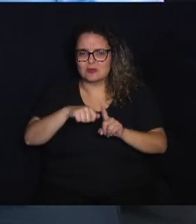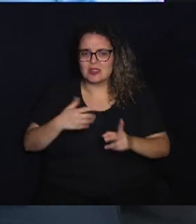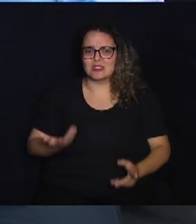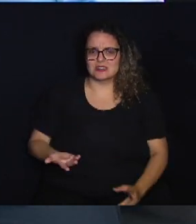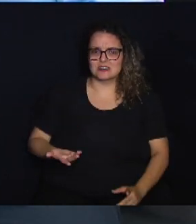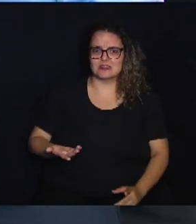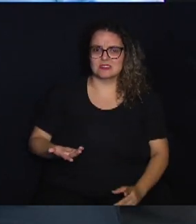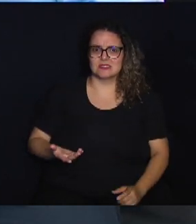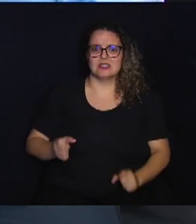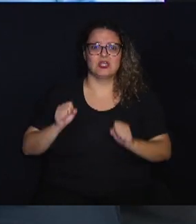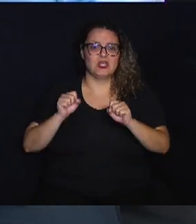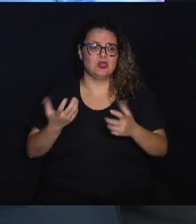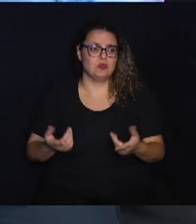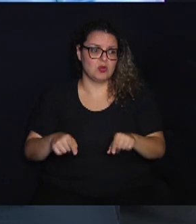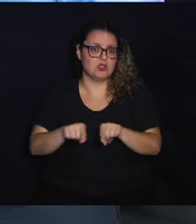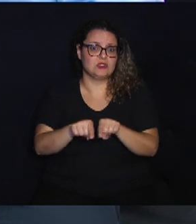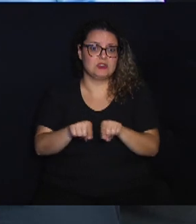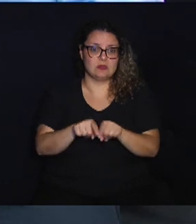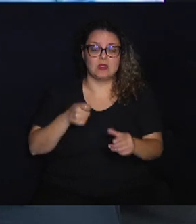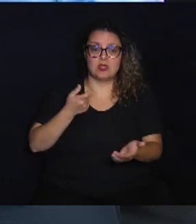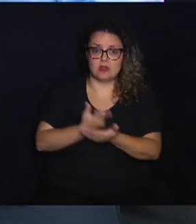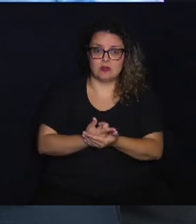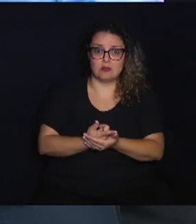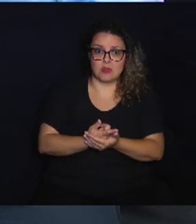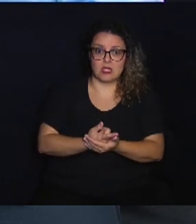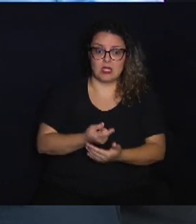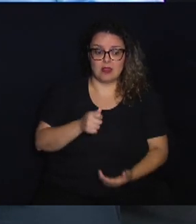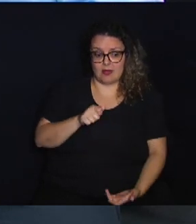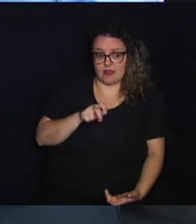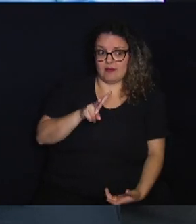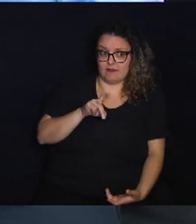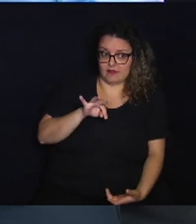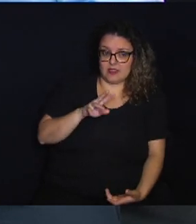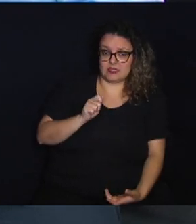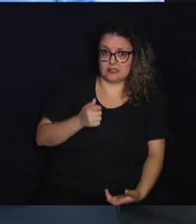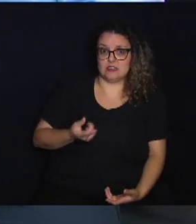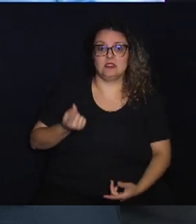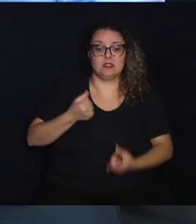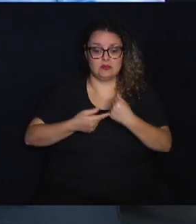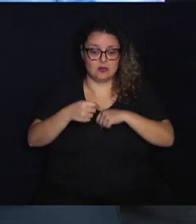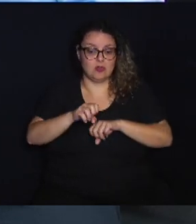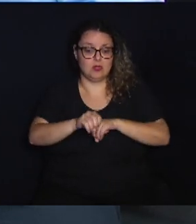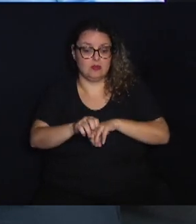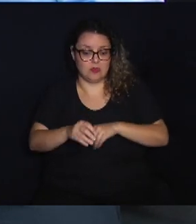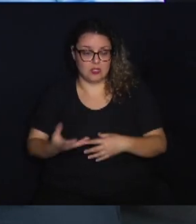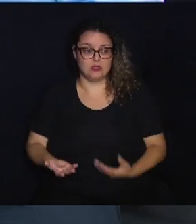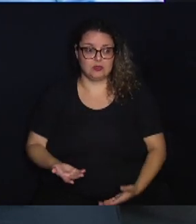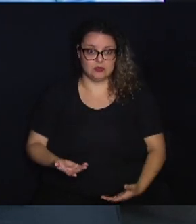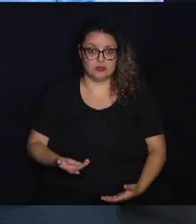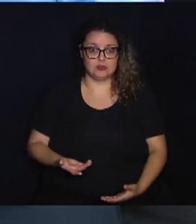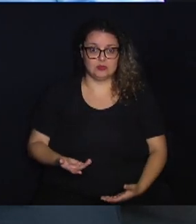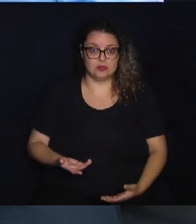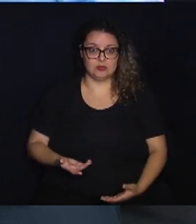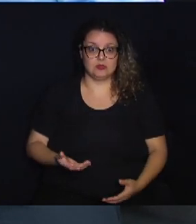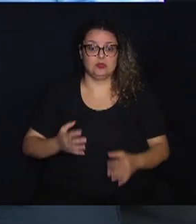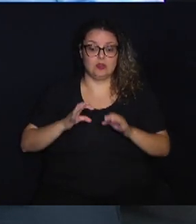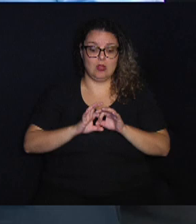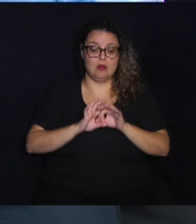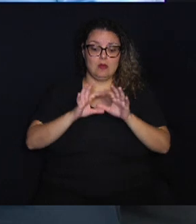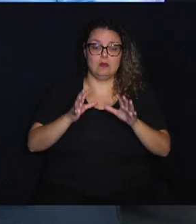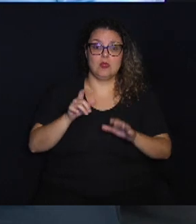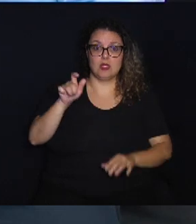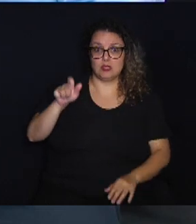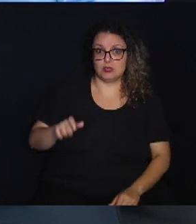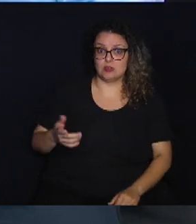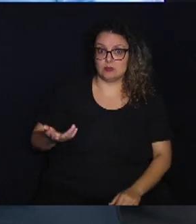que eu posso inclusive comprar e pagar à vista. Então, a educação financeira, ela vai permitir que a